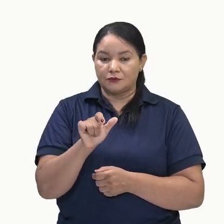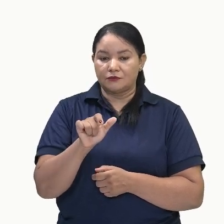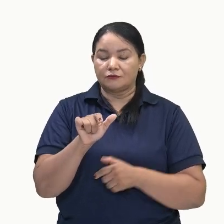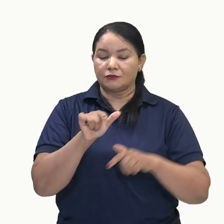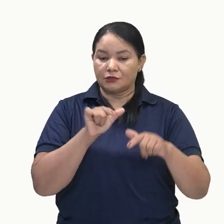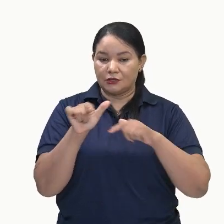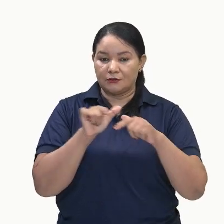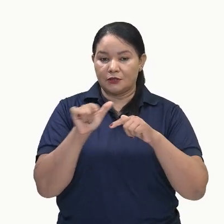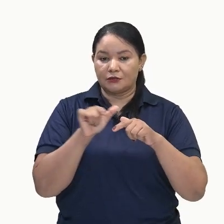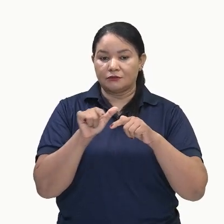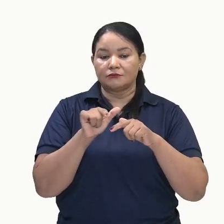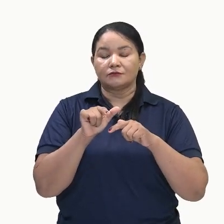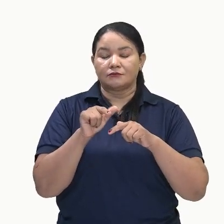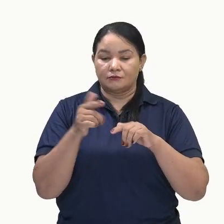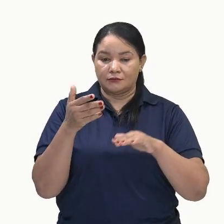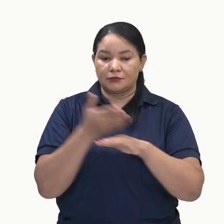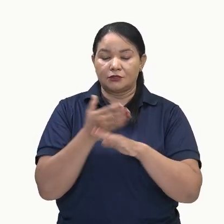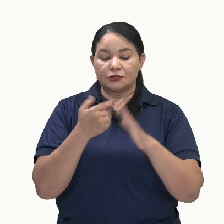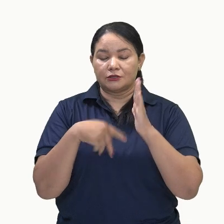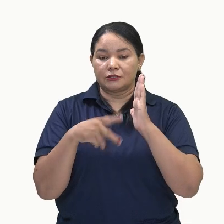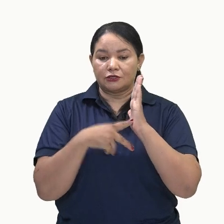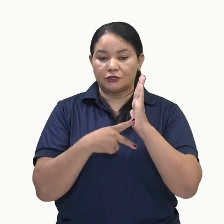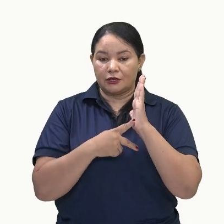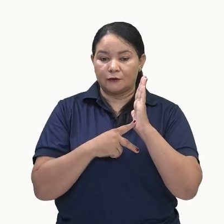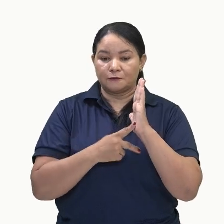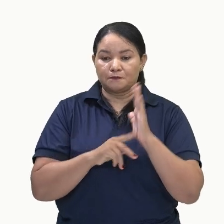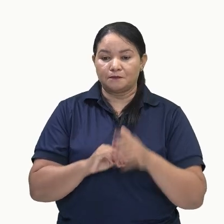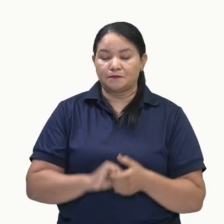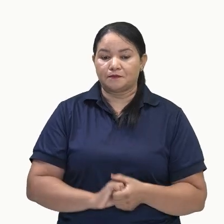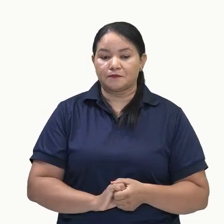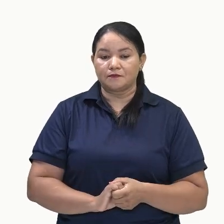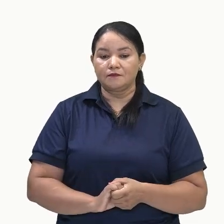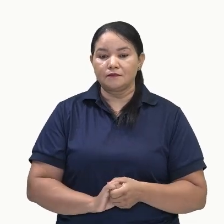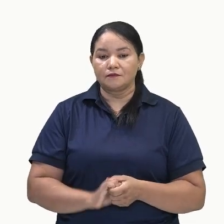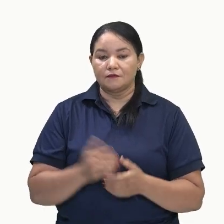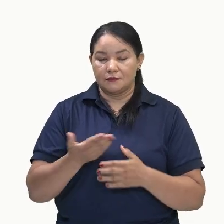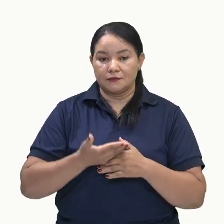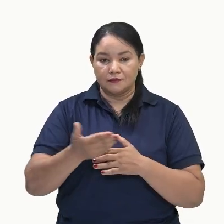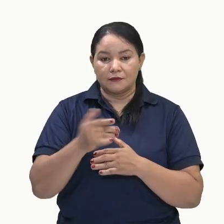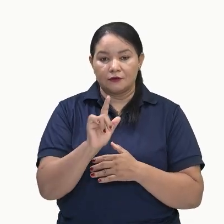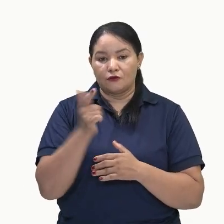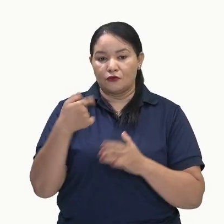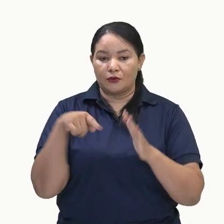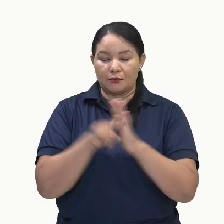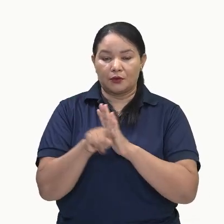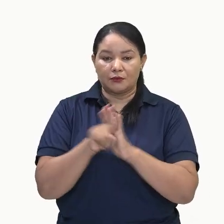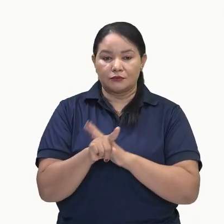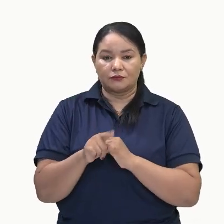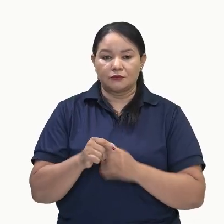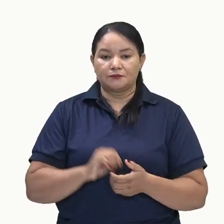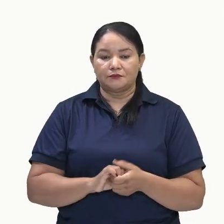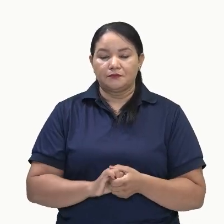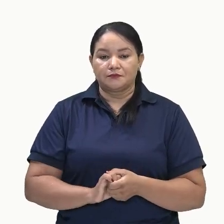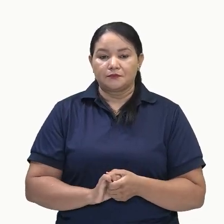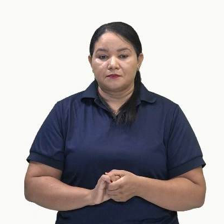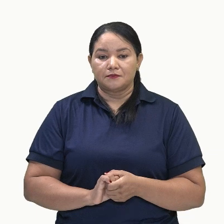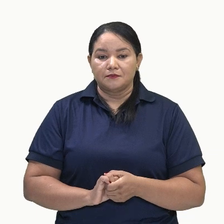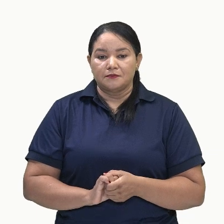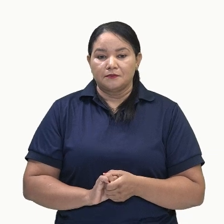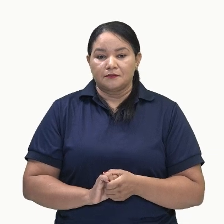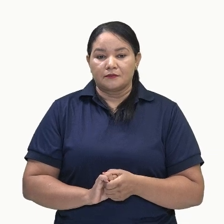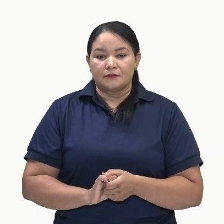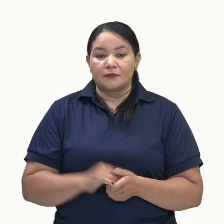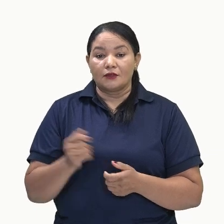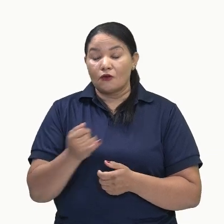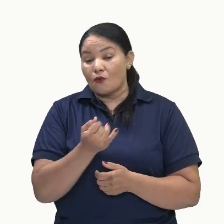trabalhadores são sindicalizados. Ok? Bora continuar? Porque tem mais uma questãozinha aqui. Letra D.